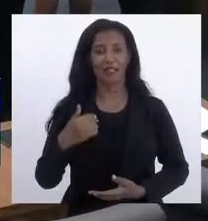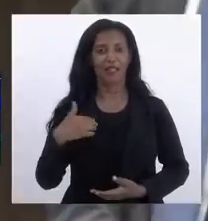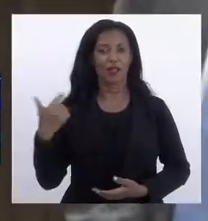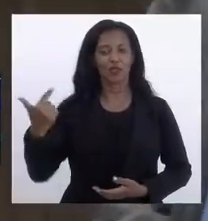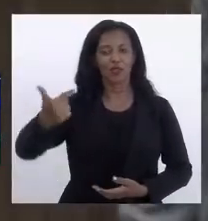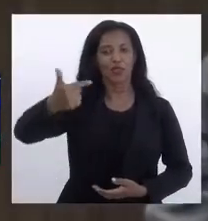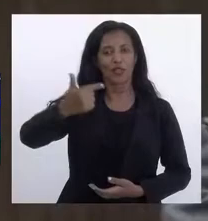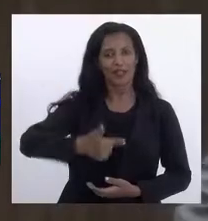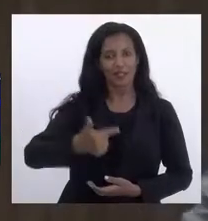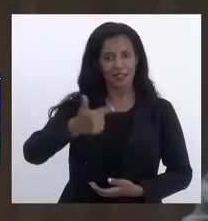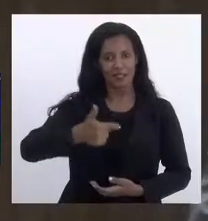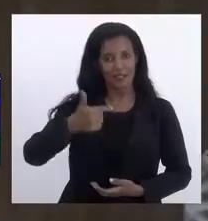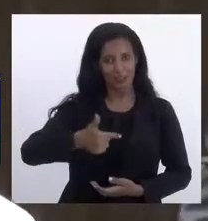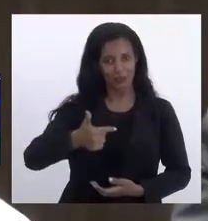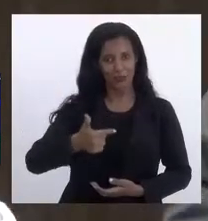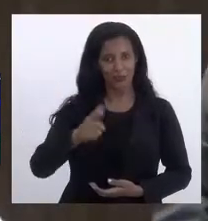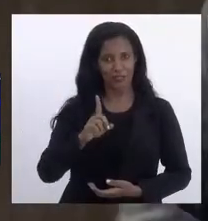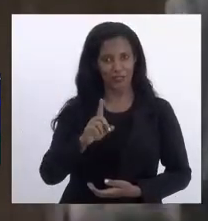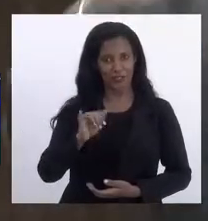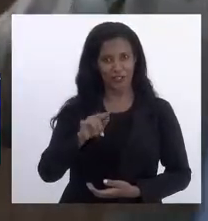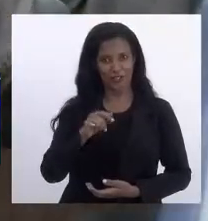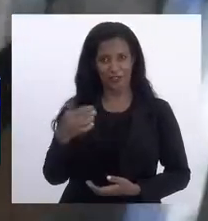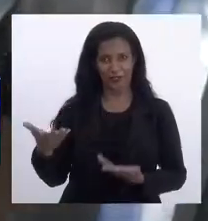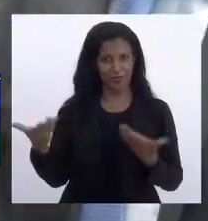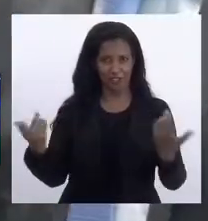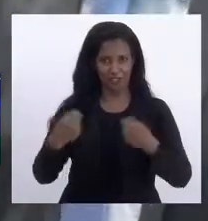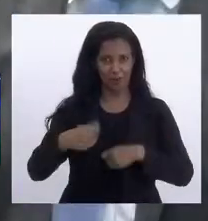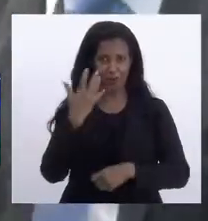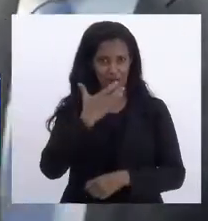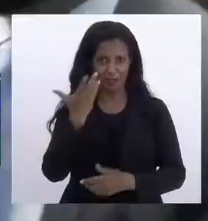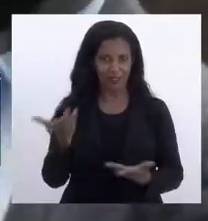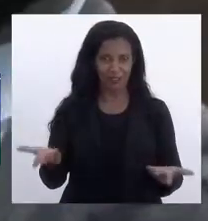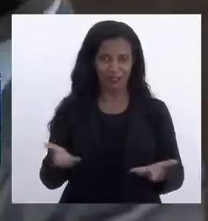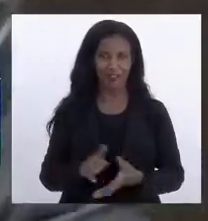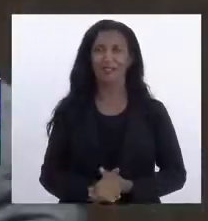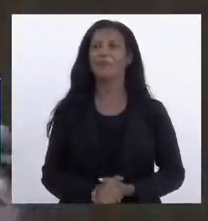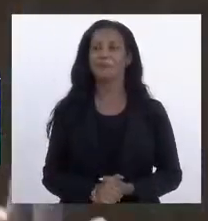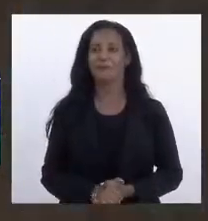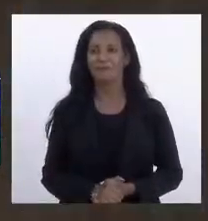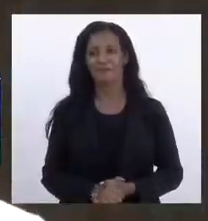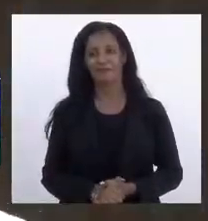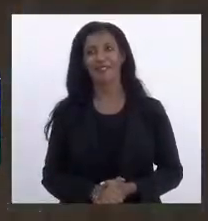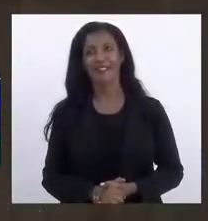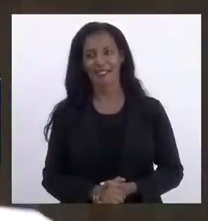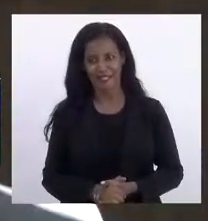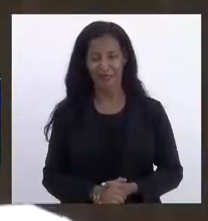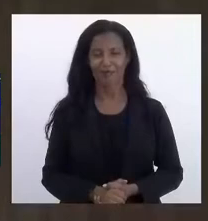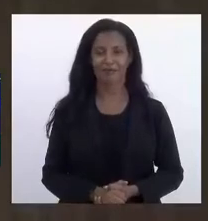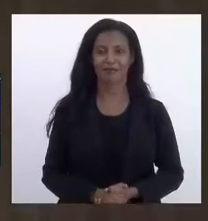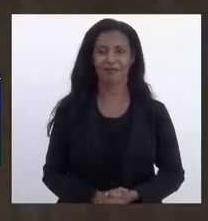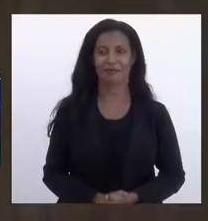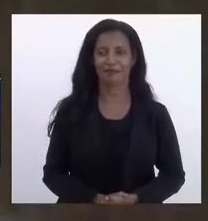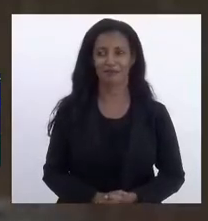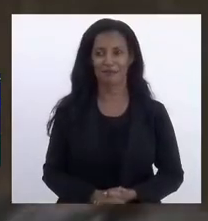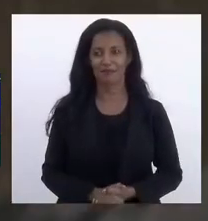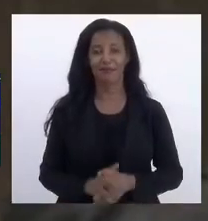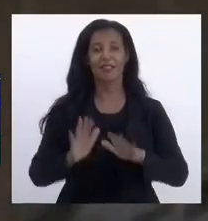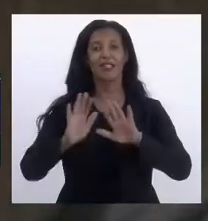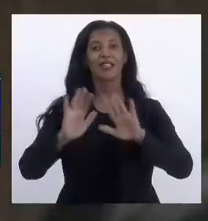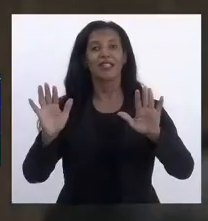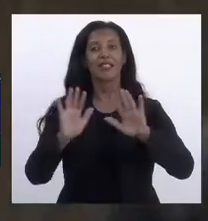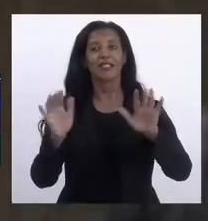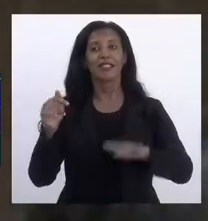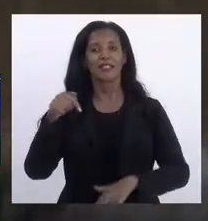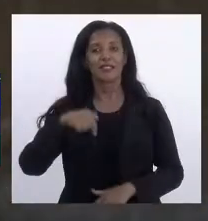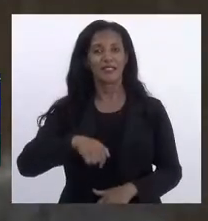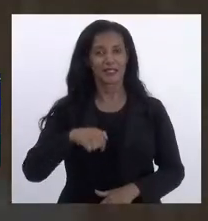segunda divisão, presidente. Você ainda quer... Também não precisa, né? Não, mas homenagear o Flamengo é sempre ótimo. Precisa. Estamos aqui na